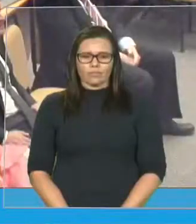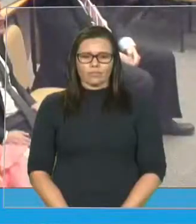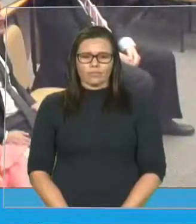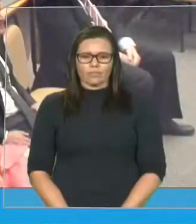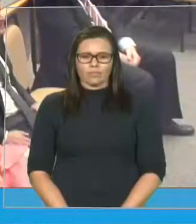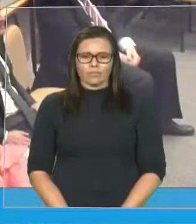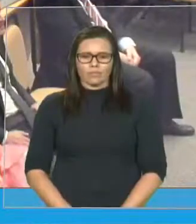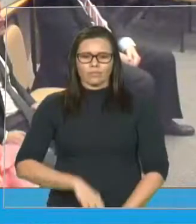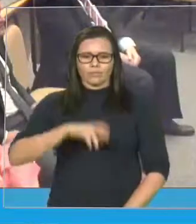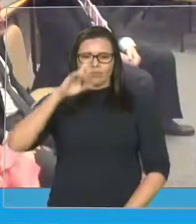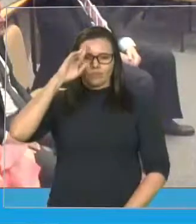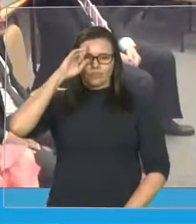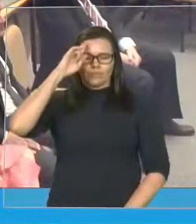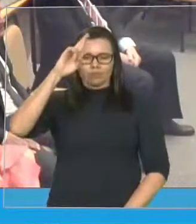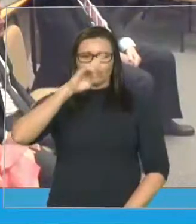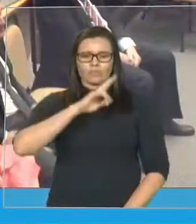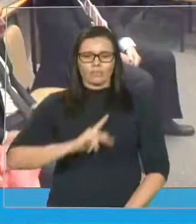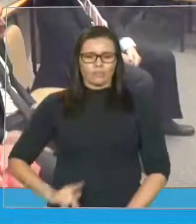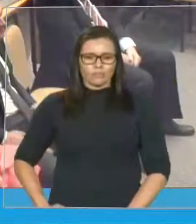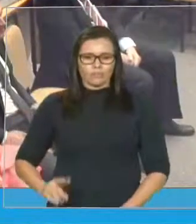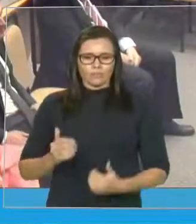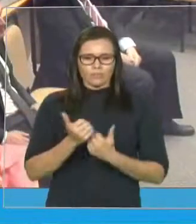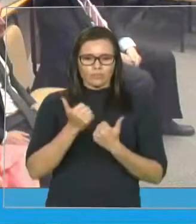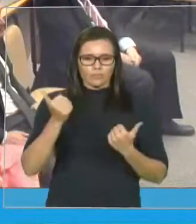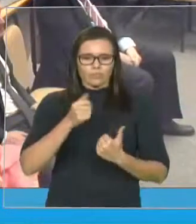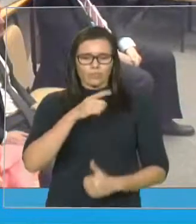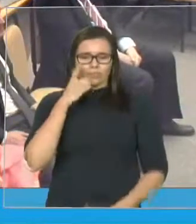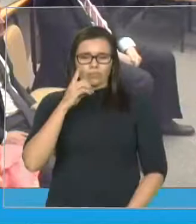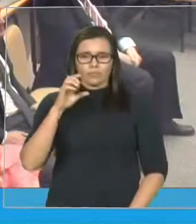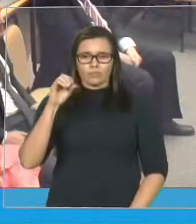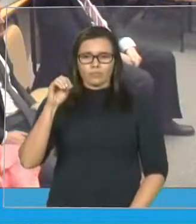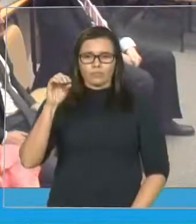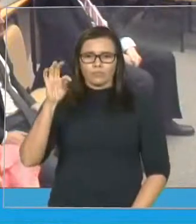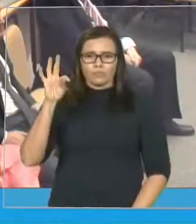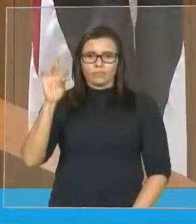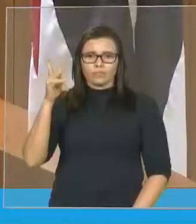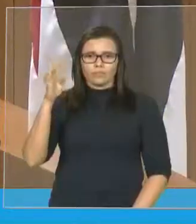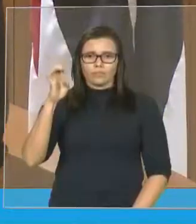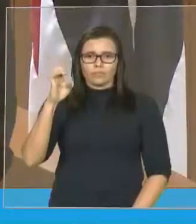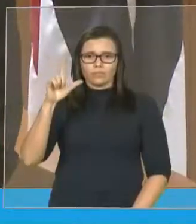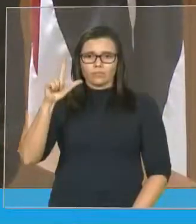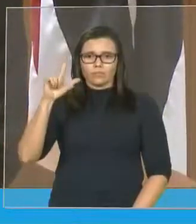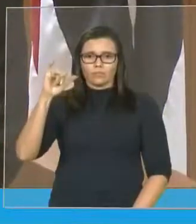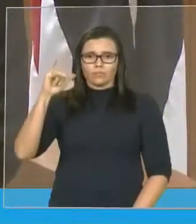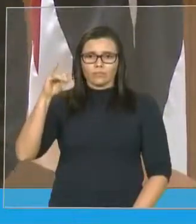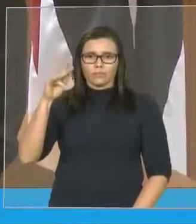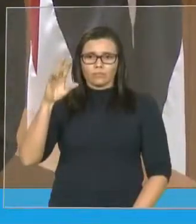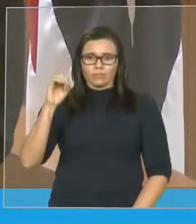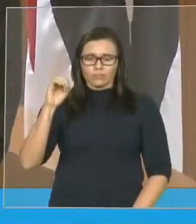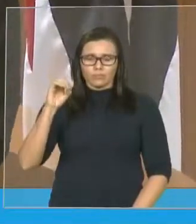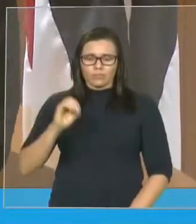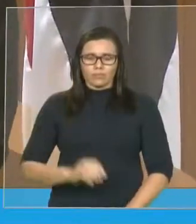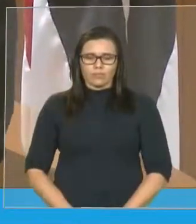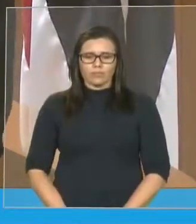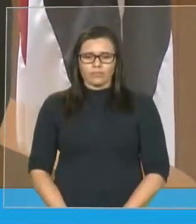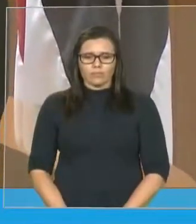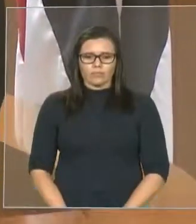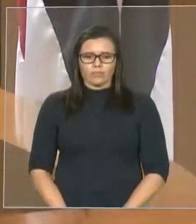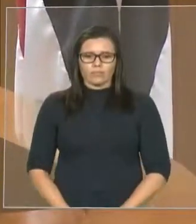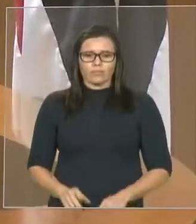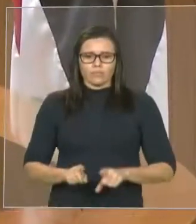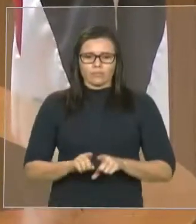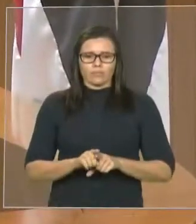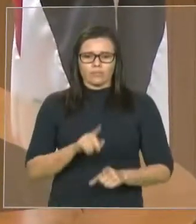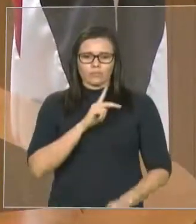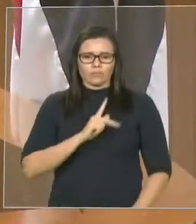Excelentíssimo senhor presidente em exercício, deputado Otelino Neto, excelentíssimo senhor presidente do Tribunal de Contas,